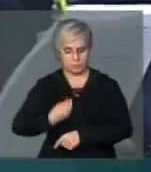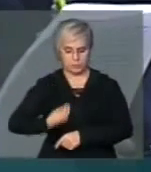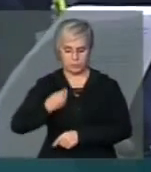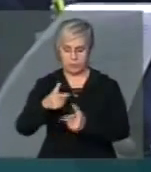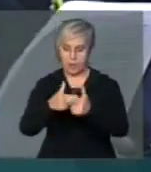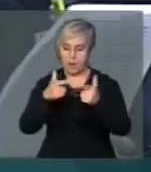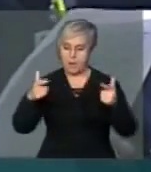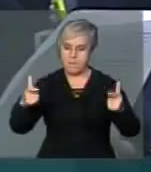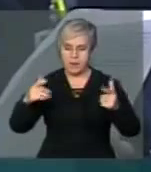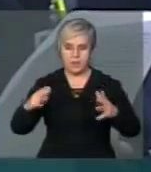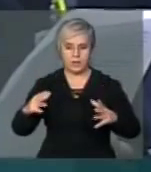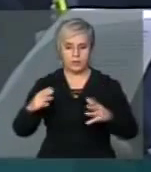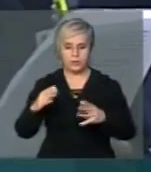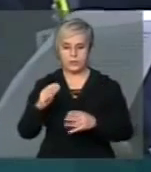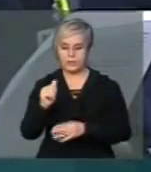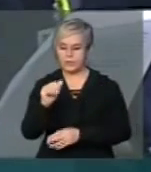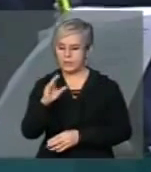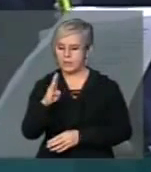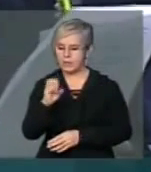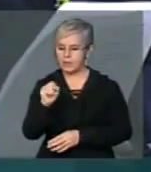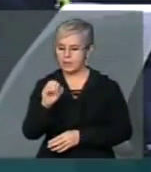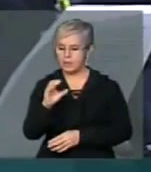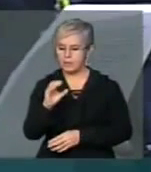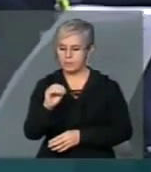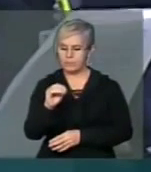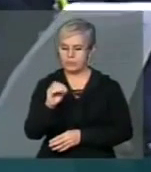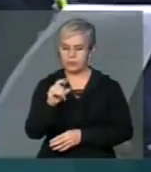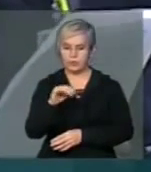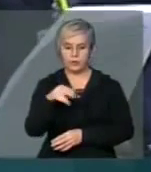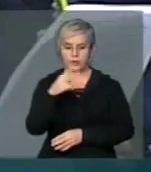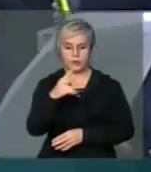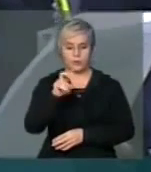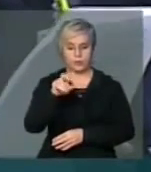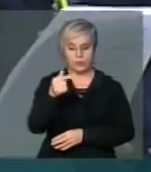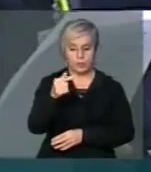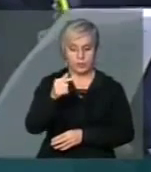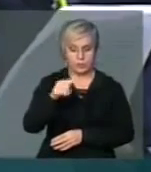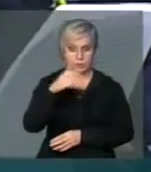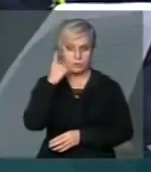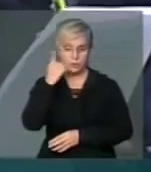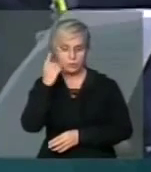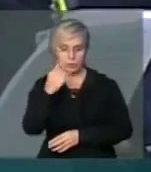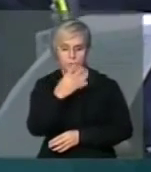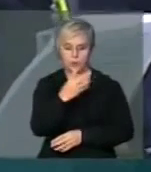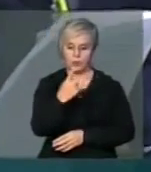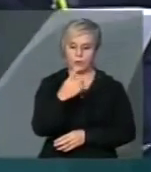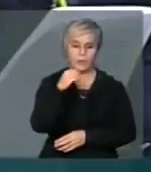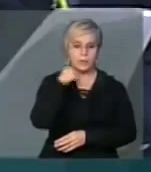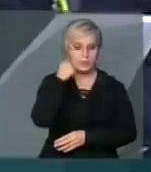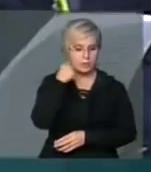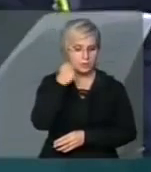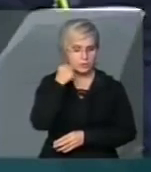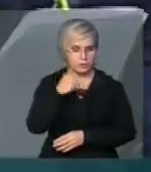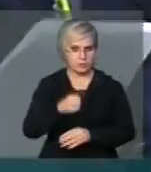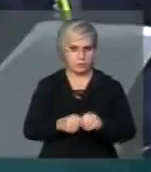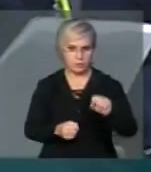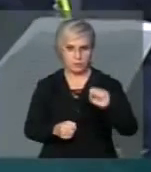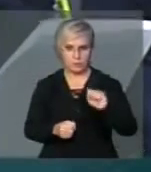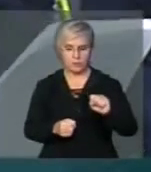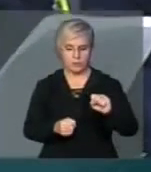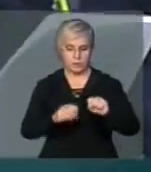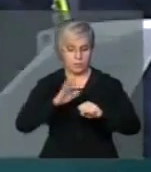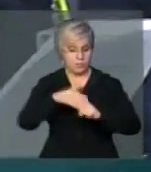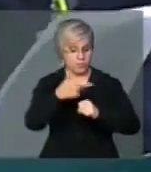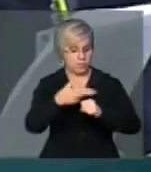maioria absoluta da Câmara dos Deputados, 257 deputados, e do Senado, 41 senadores. Ponto 8.